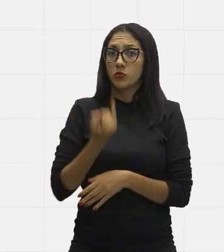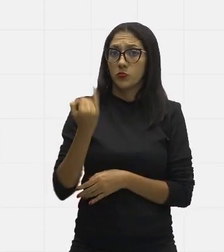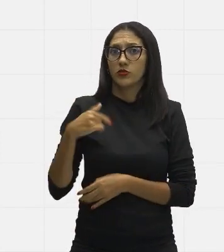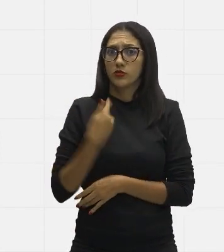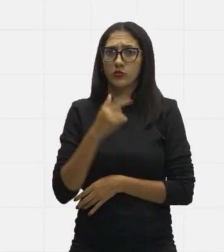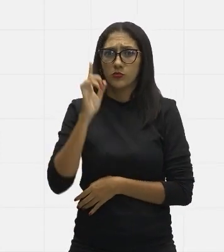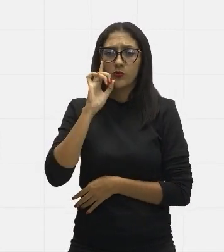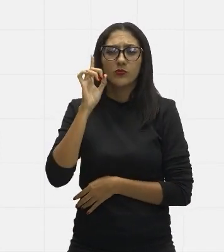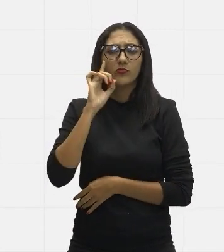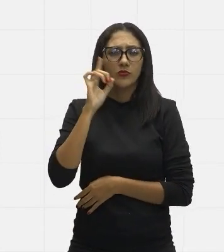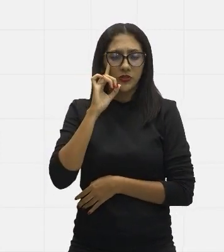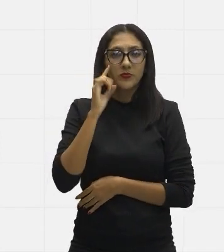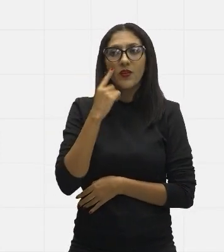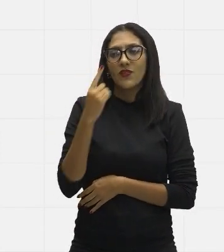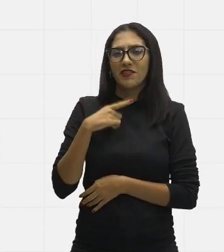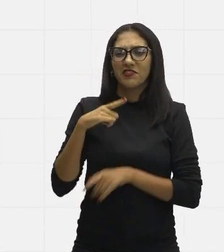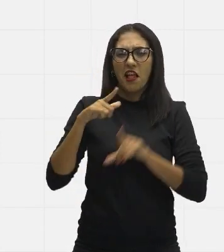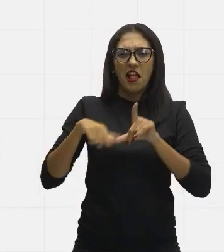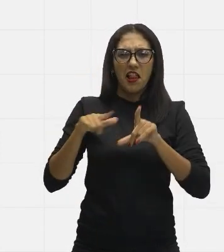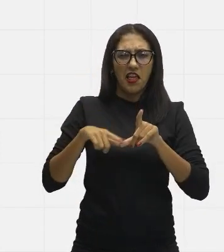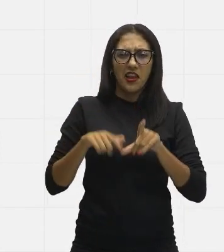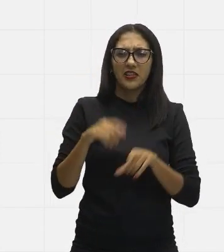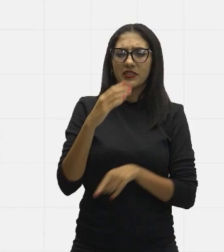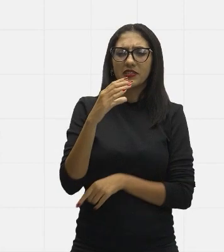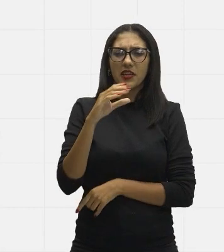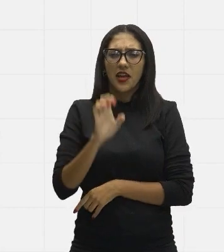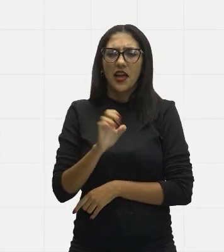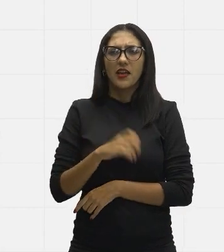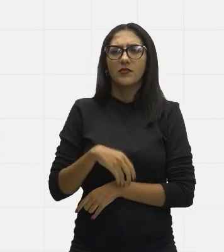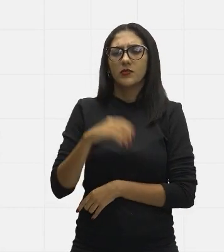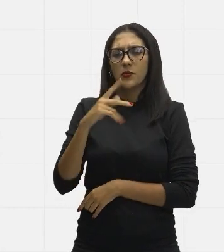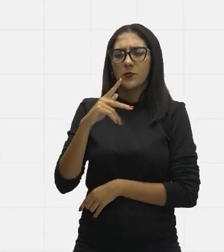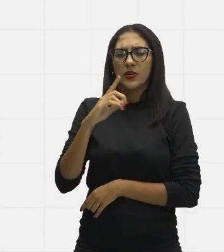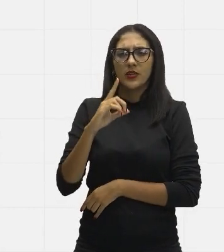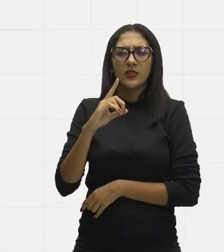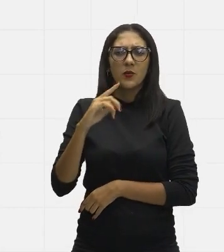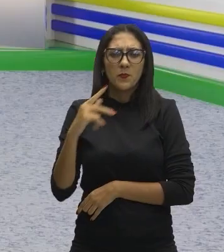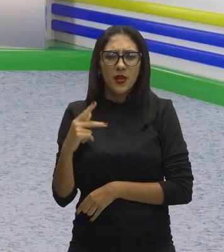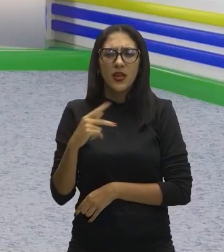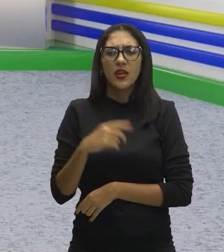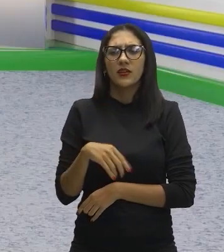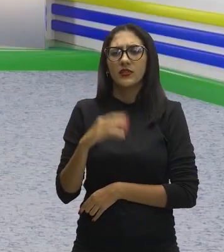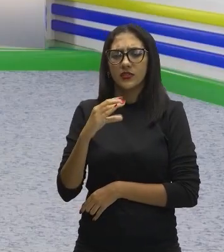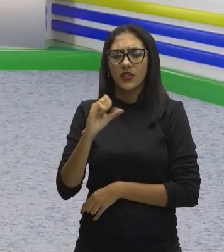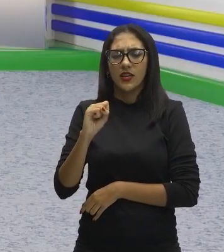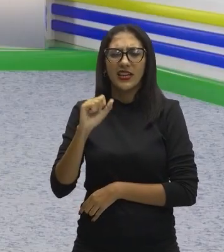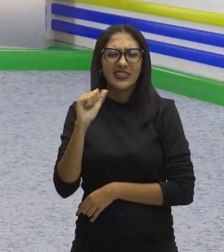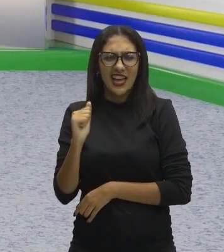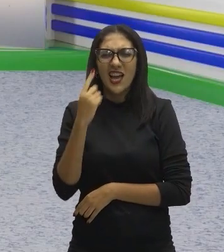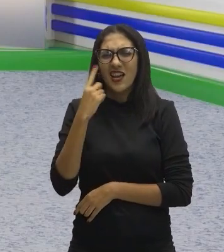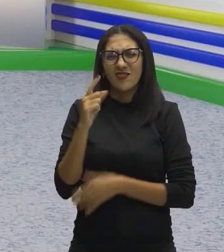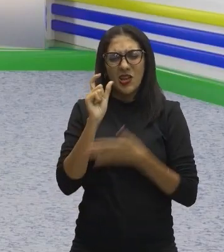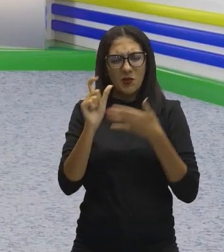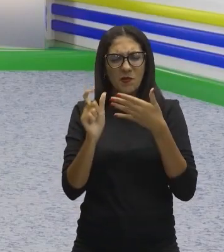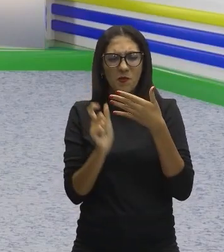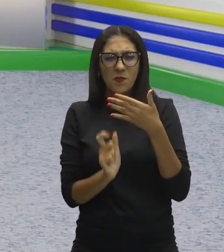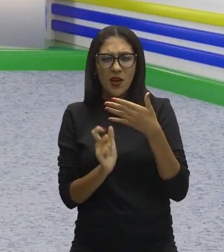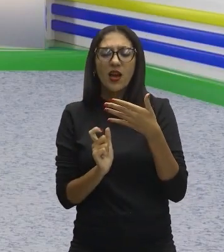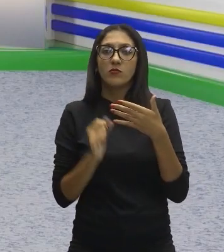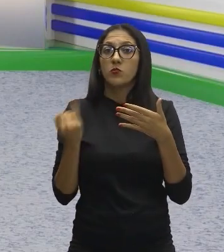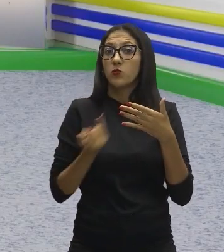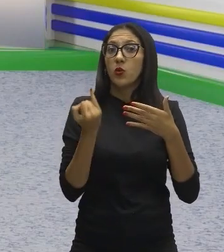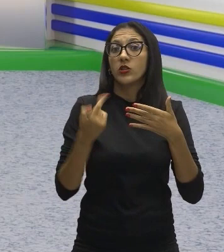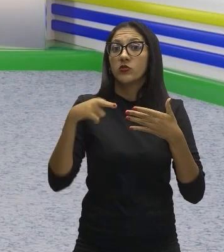gente usa essas siglas aí para dar uma facilitada, então é importante, né, que os professores que estão chegando agora conheçam o documento e também as nossas siglas